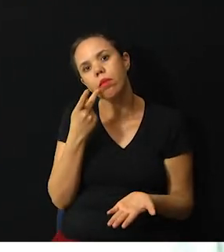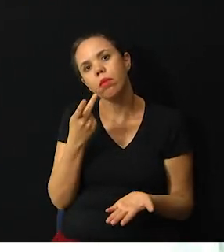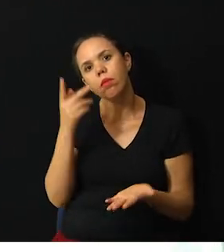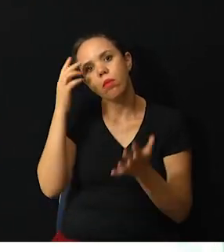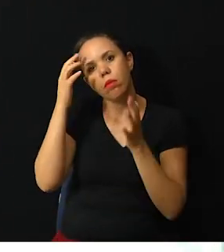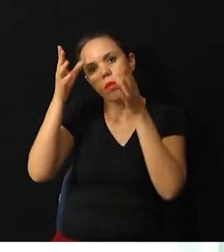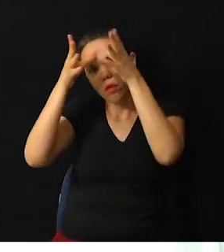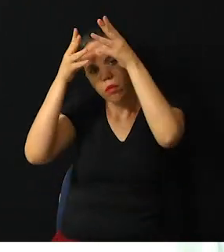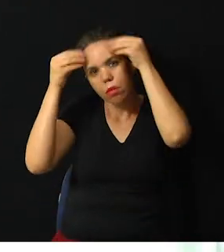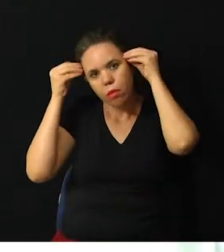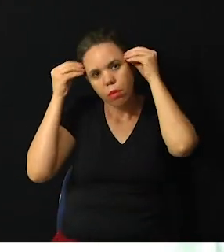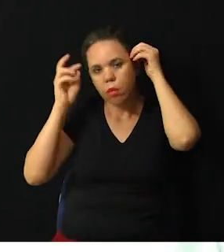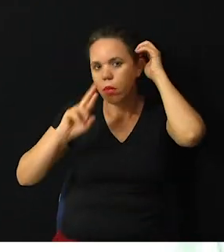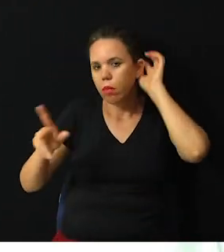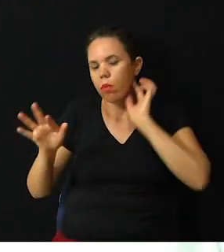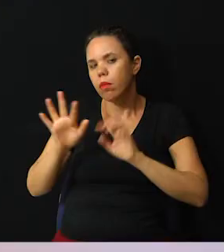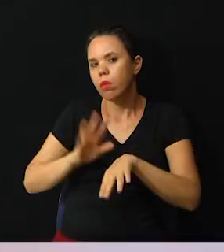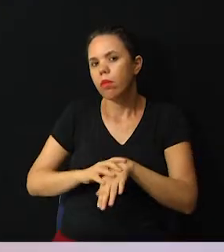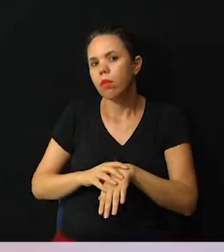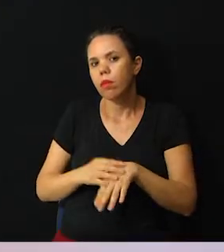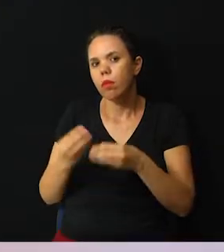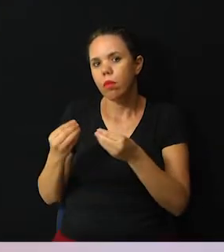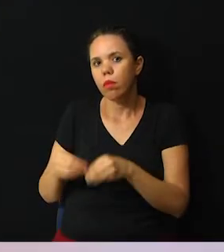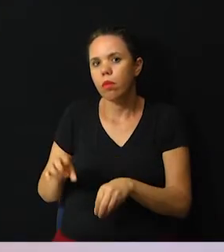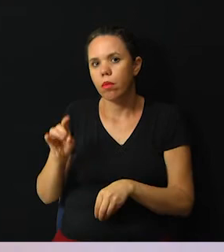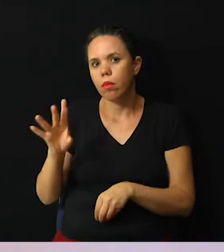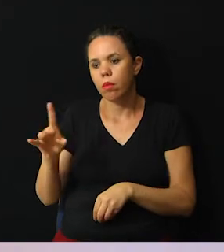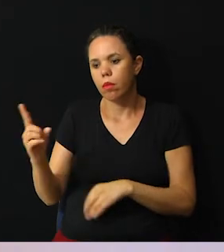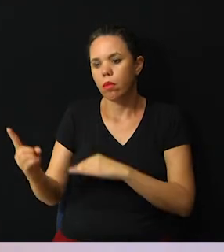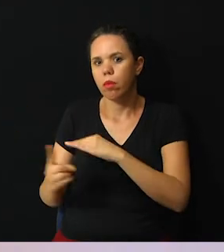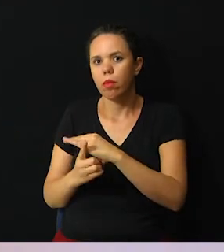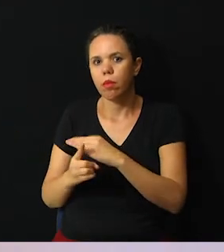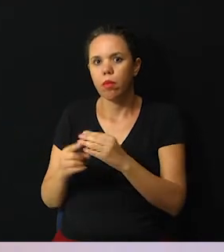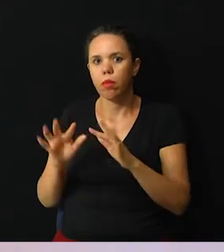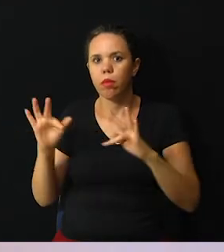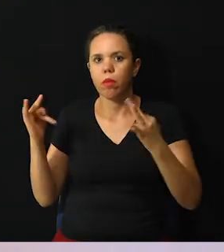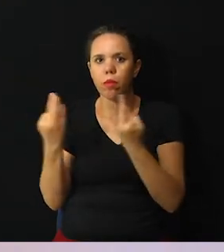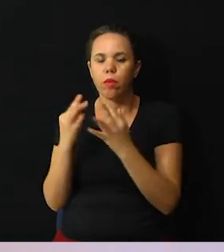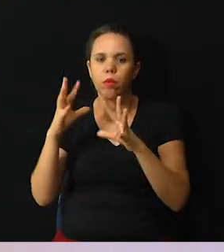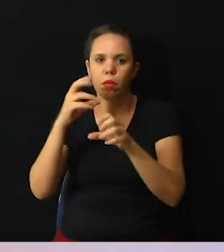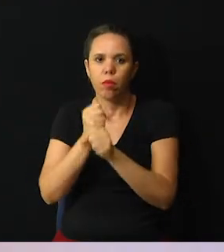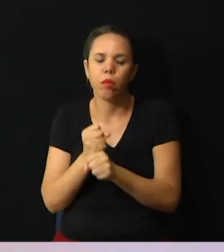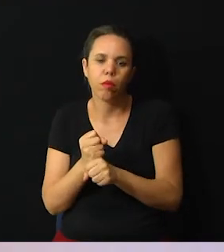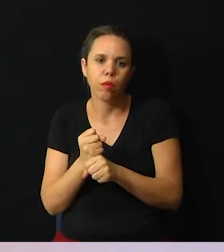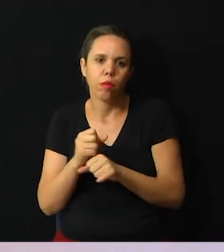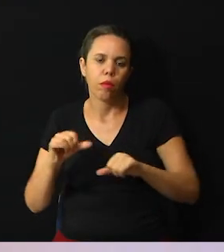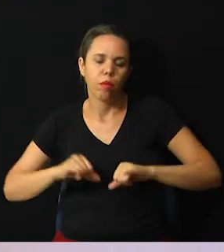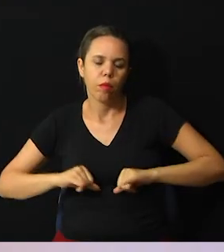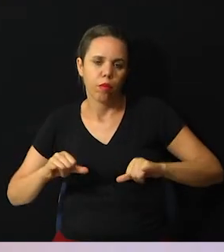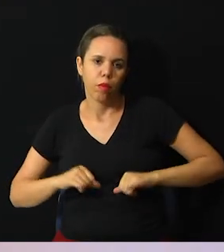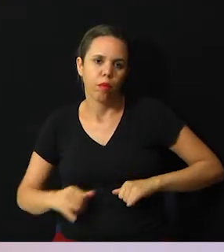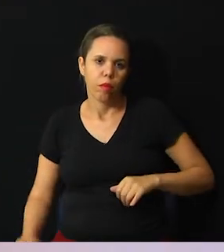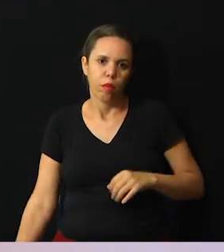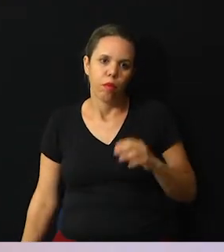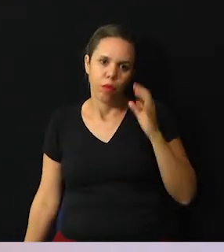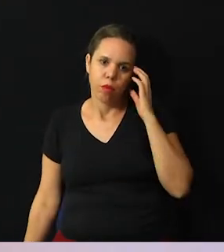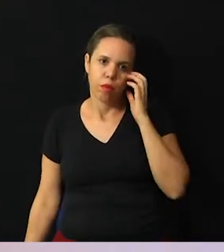de Alzheimer, não é uma doença que afeta apenas o paciente, né? A família toda acaba sendo